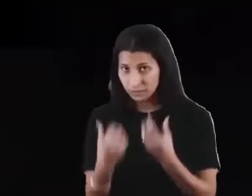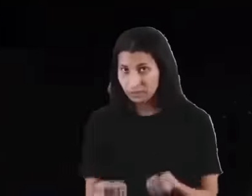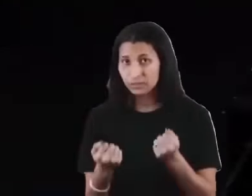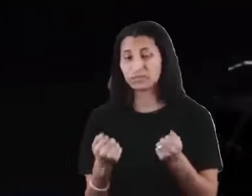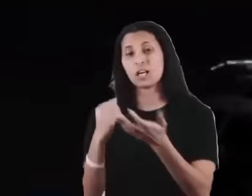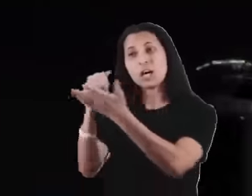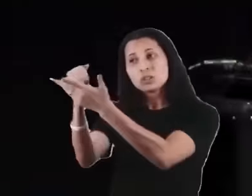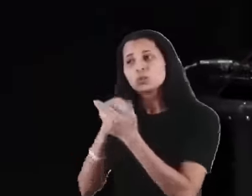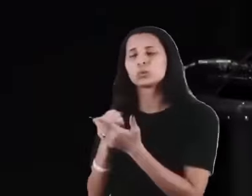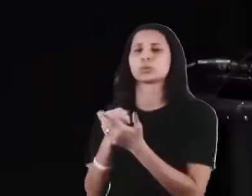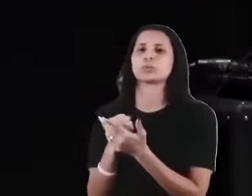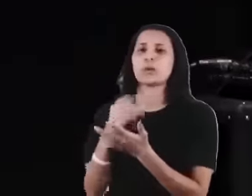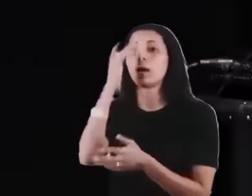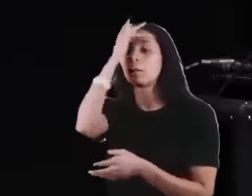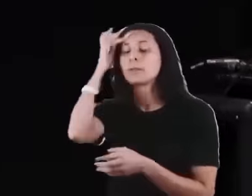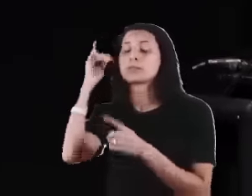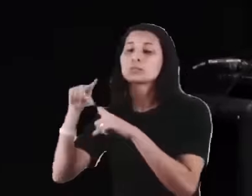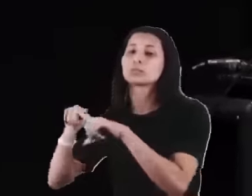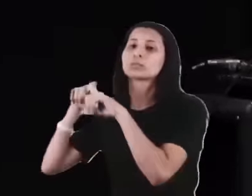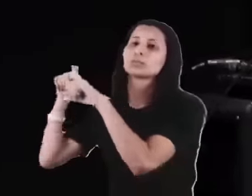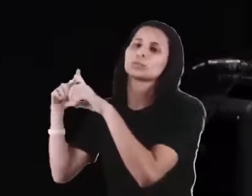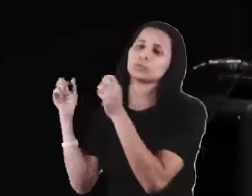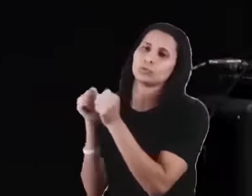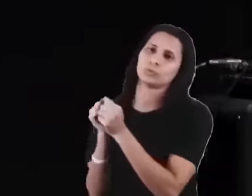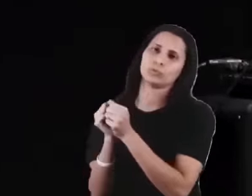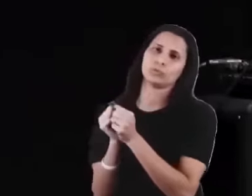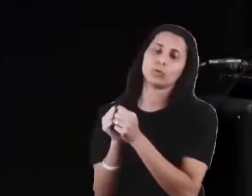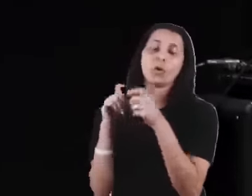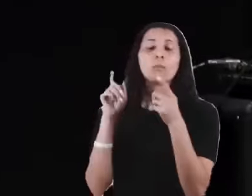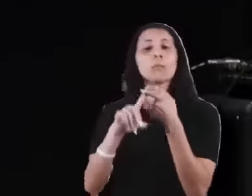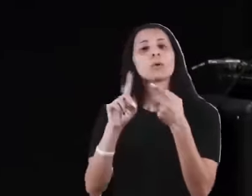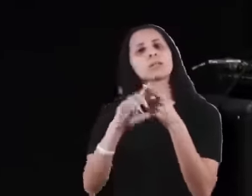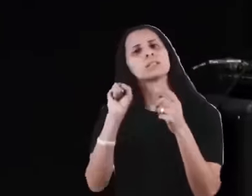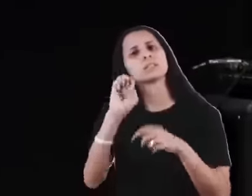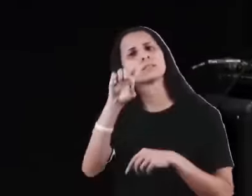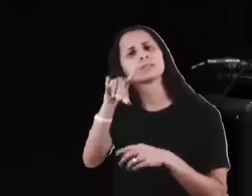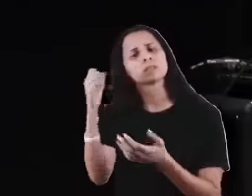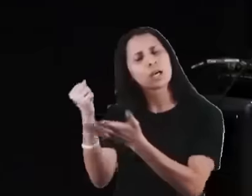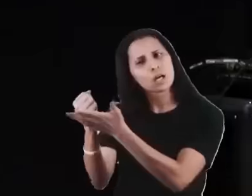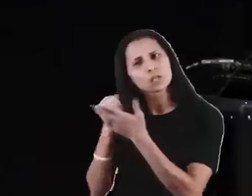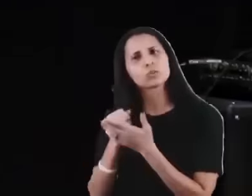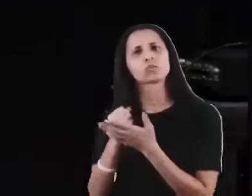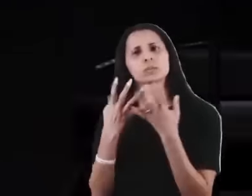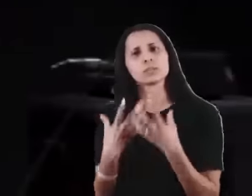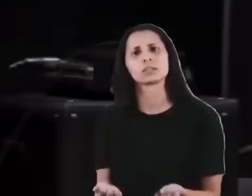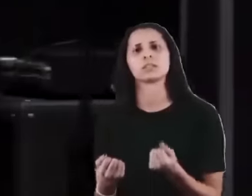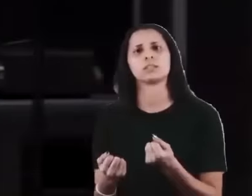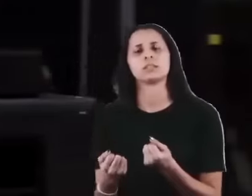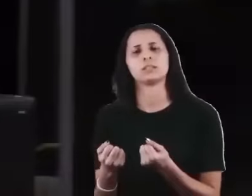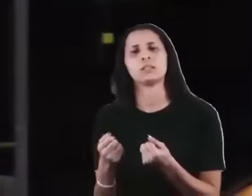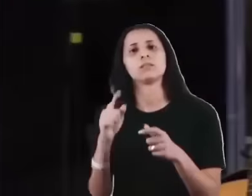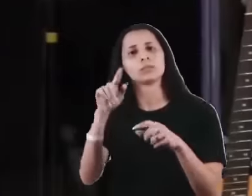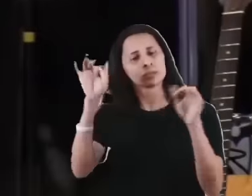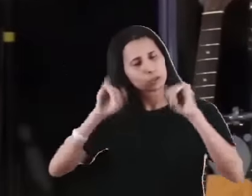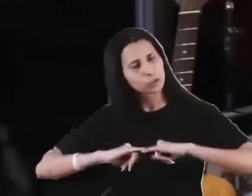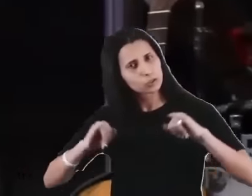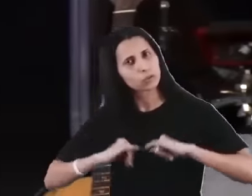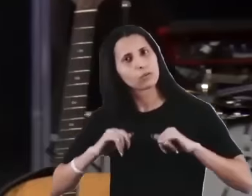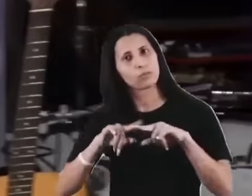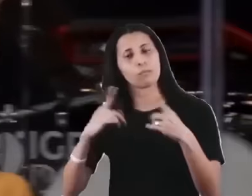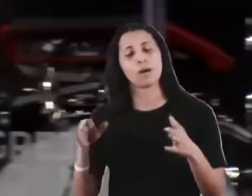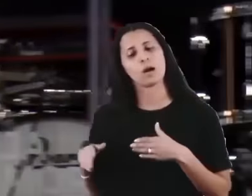carregar a cruz porque quando você aceita ajuda para carregar a cruz você sofre mas sofre no caminho nordestino